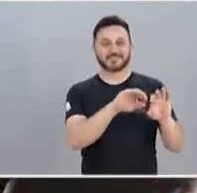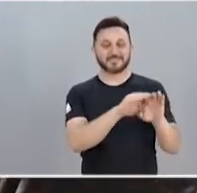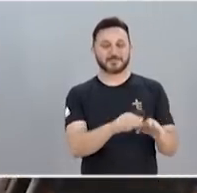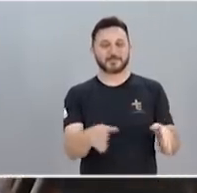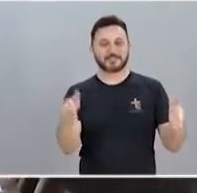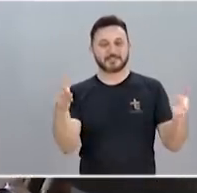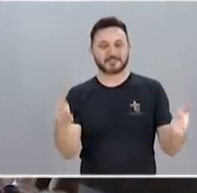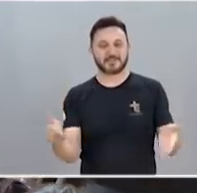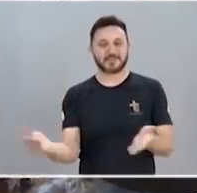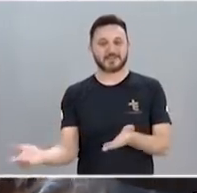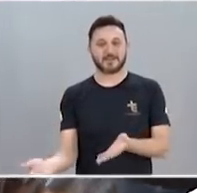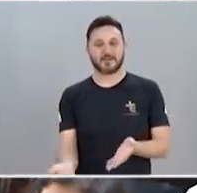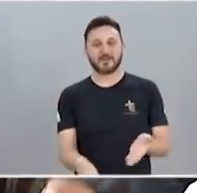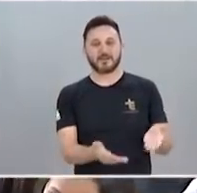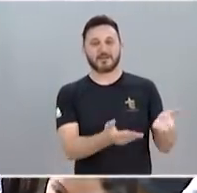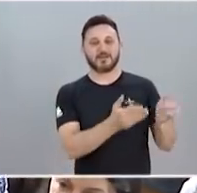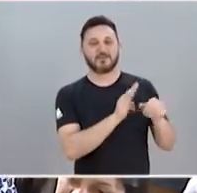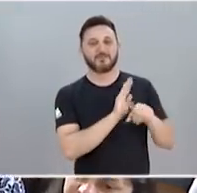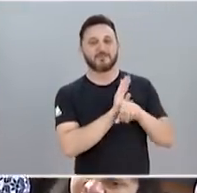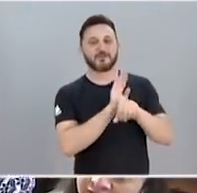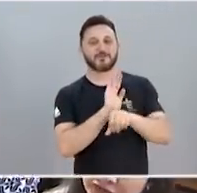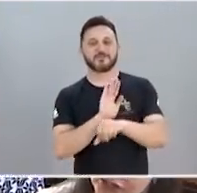comunhão, que esta mesa